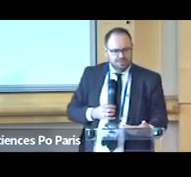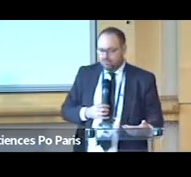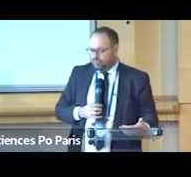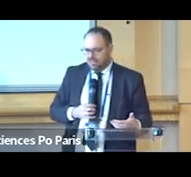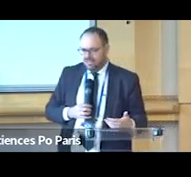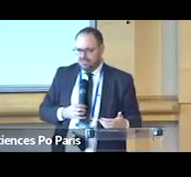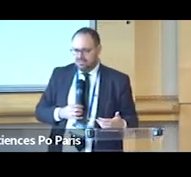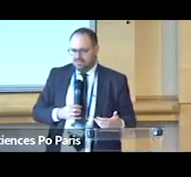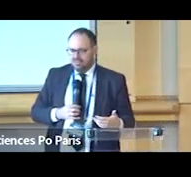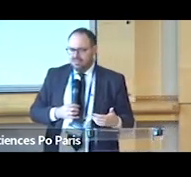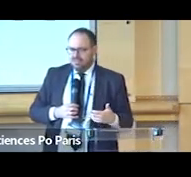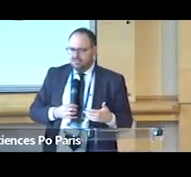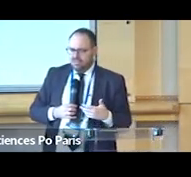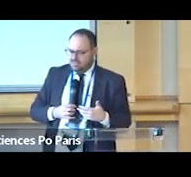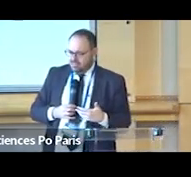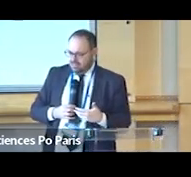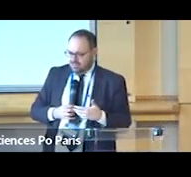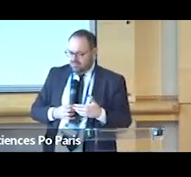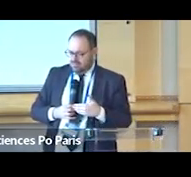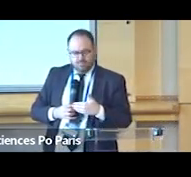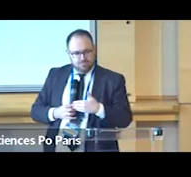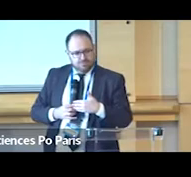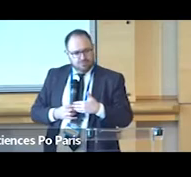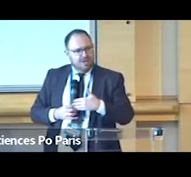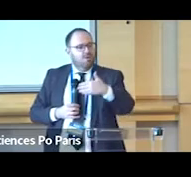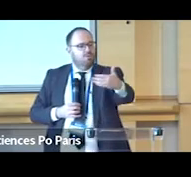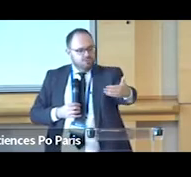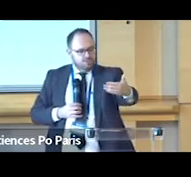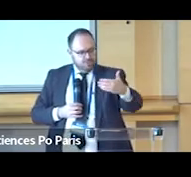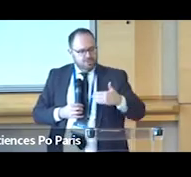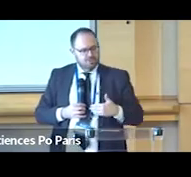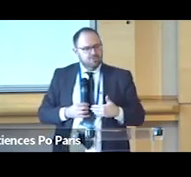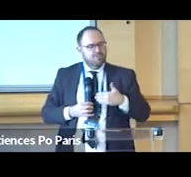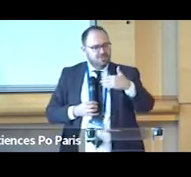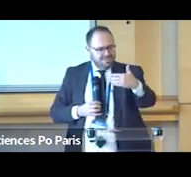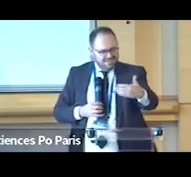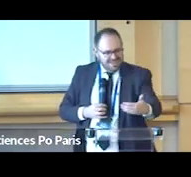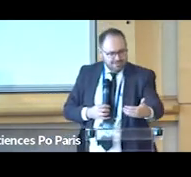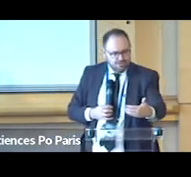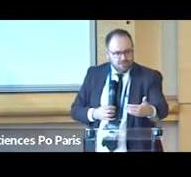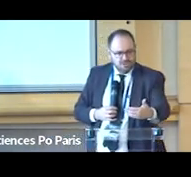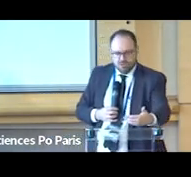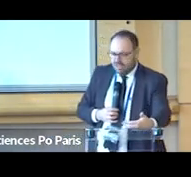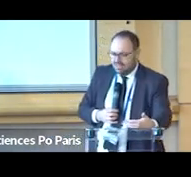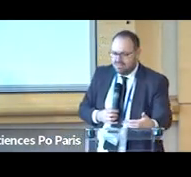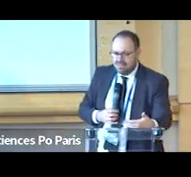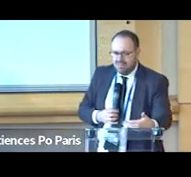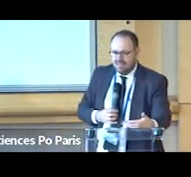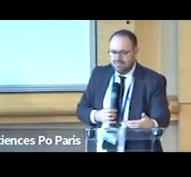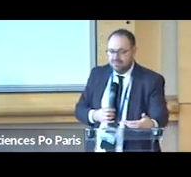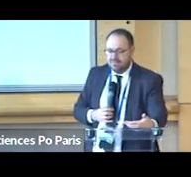os jornalistas. Violência no grau último, ou seja, o número de assassinatos contra jornalistas